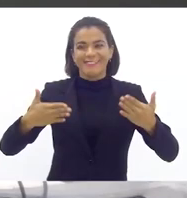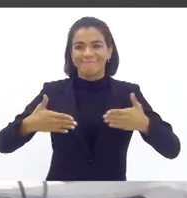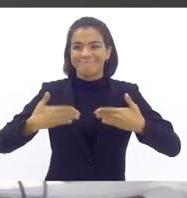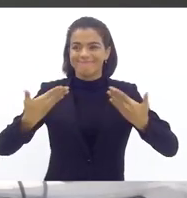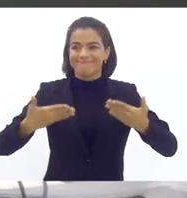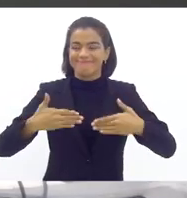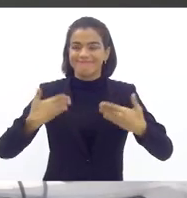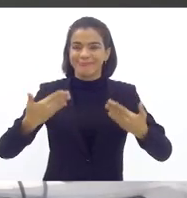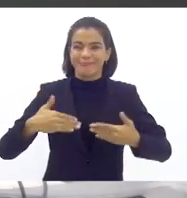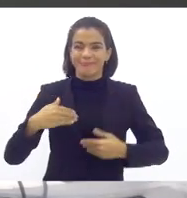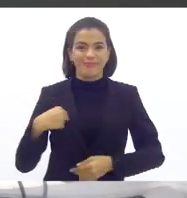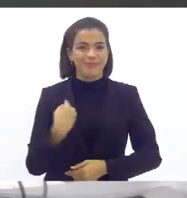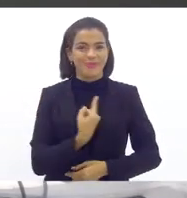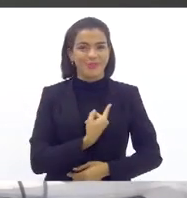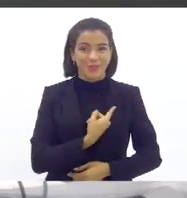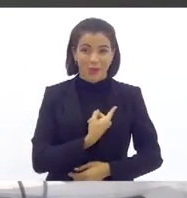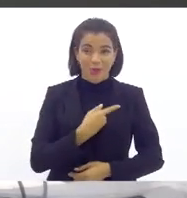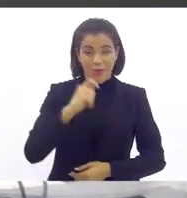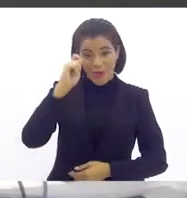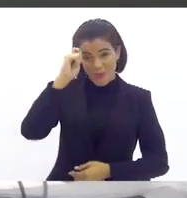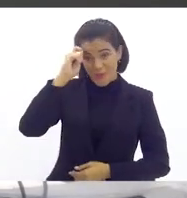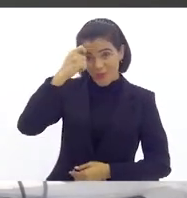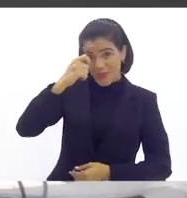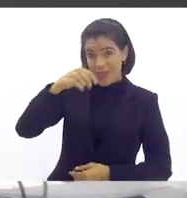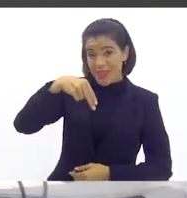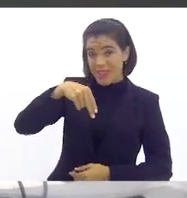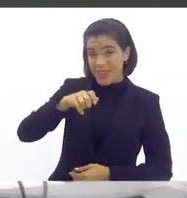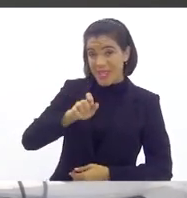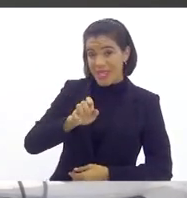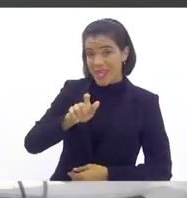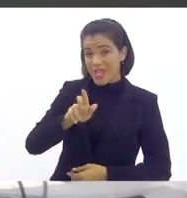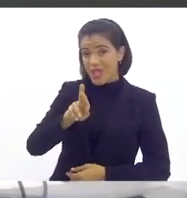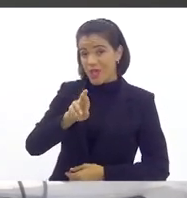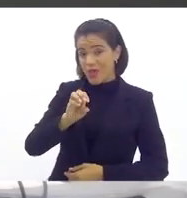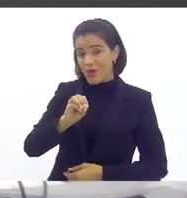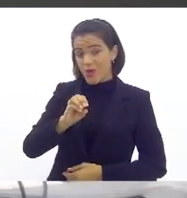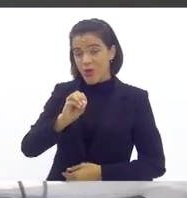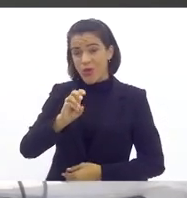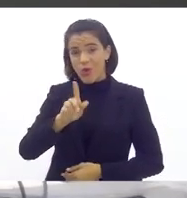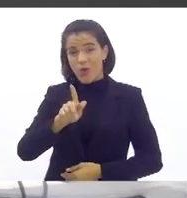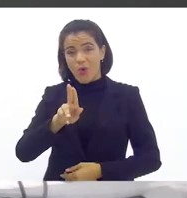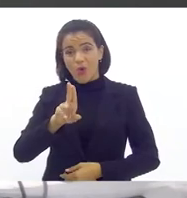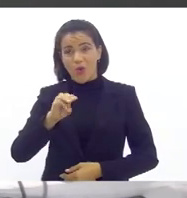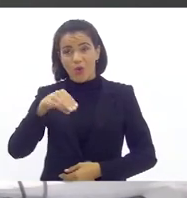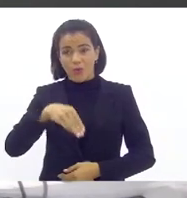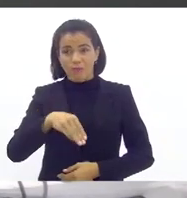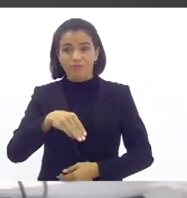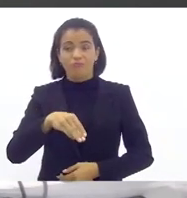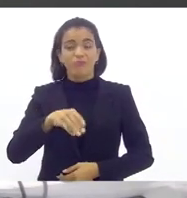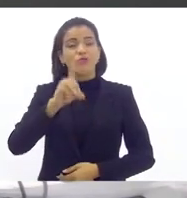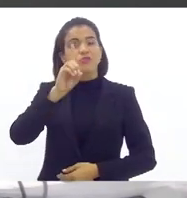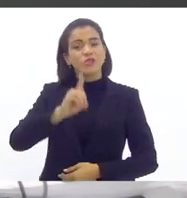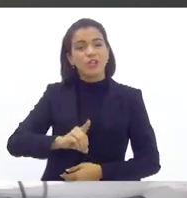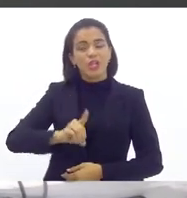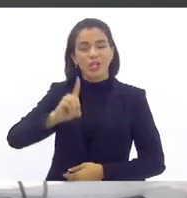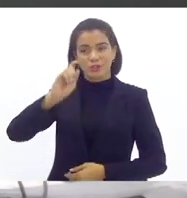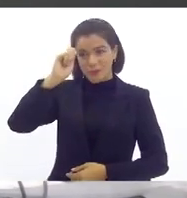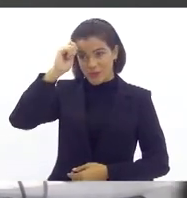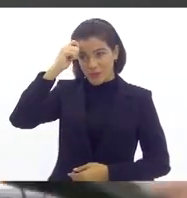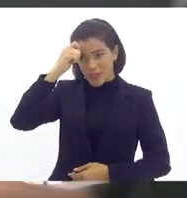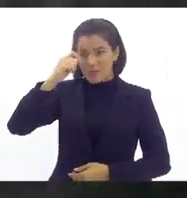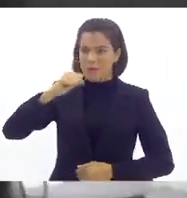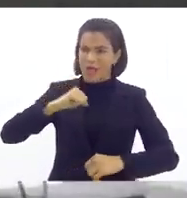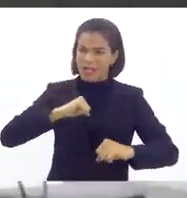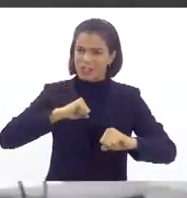nosso companheiro Negro Gum, que é presidente do Conselho Estadual dos Direitos do Negro, ativista,